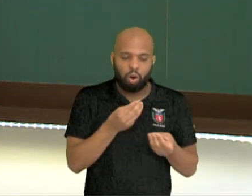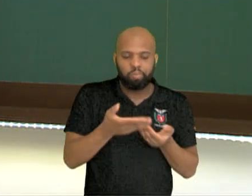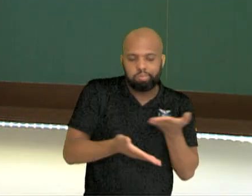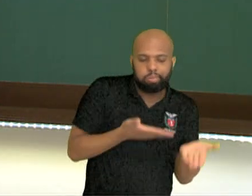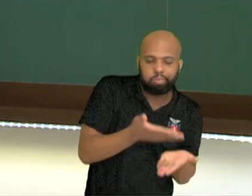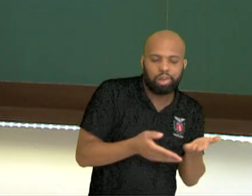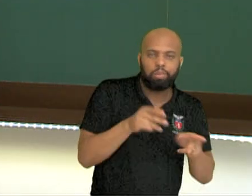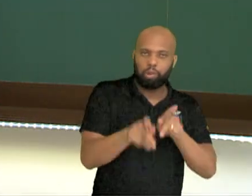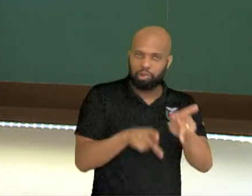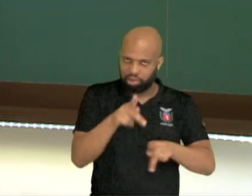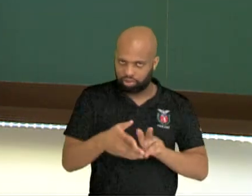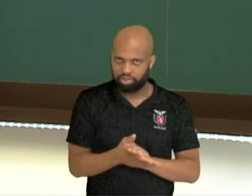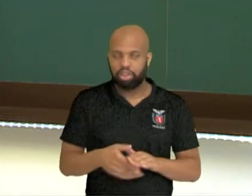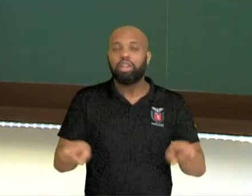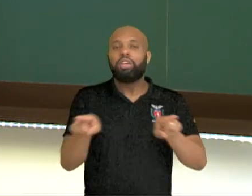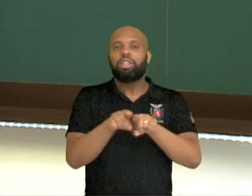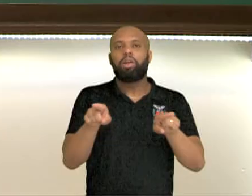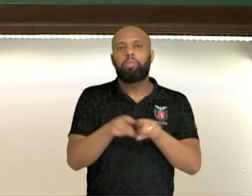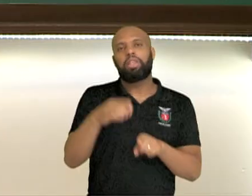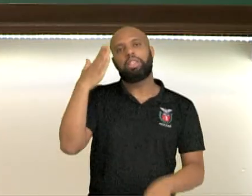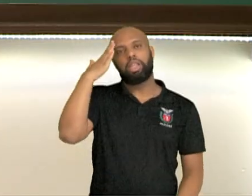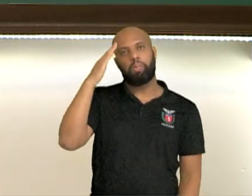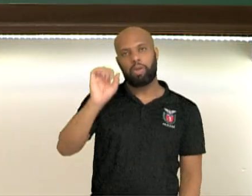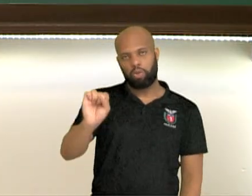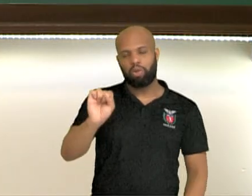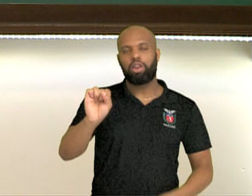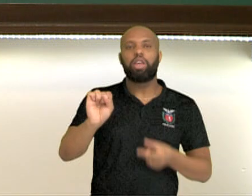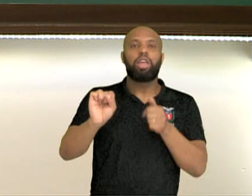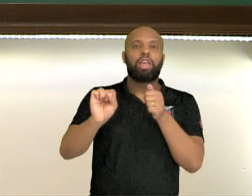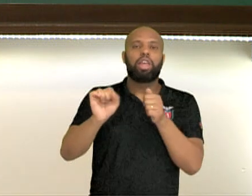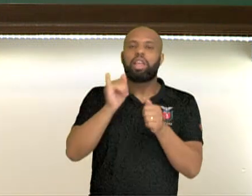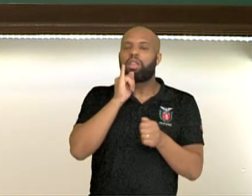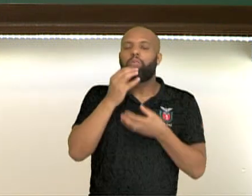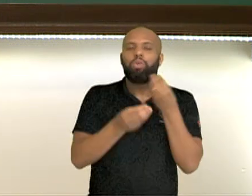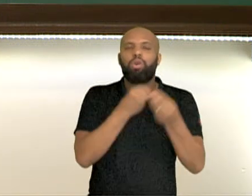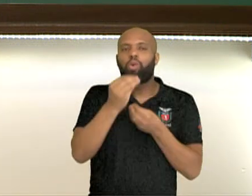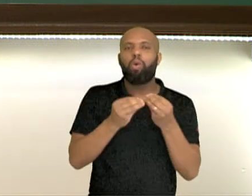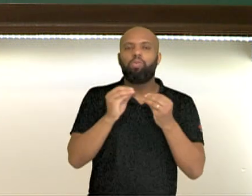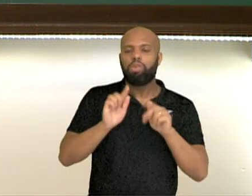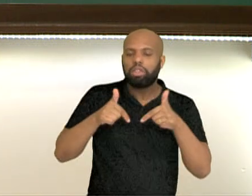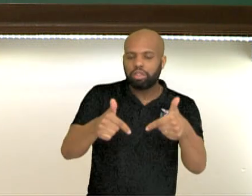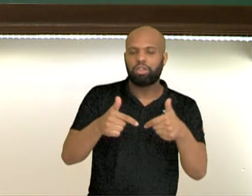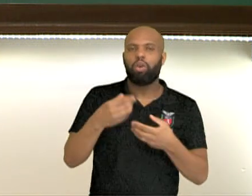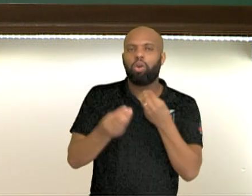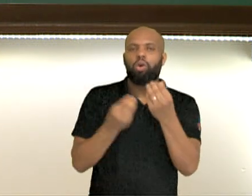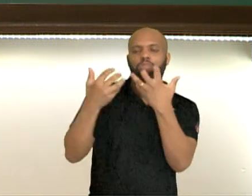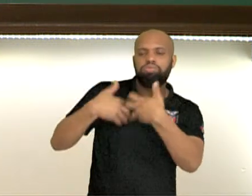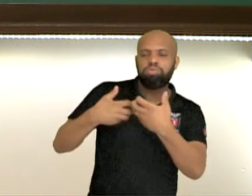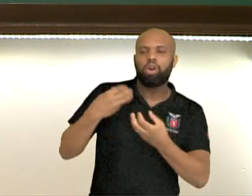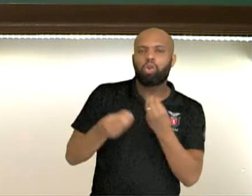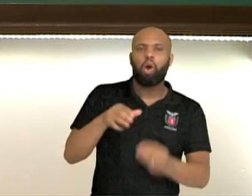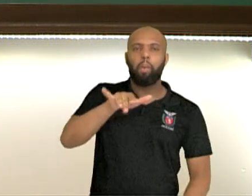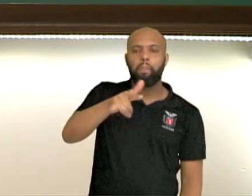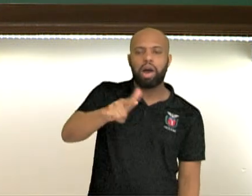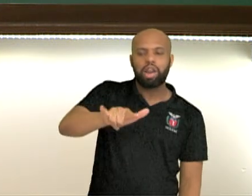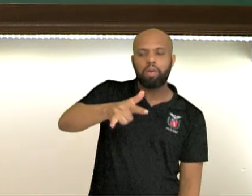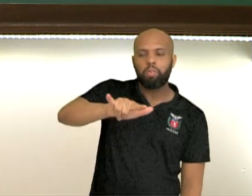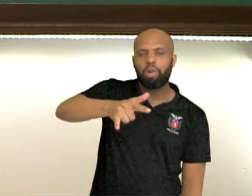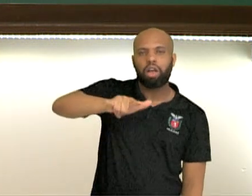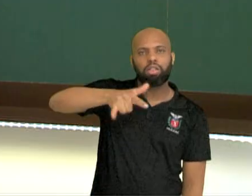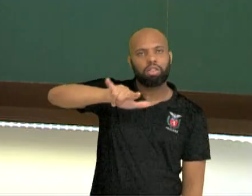A sabedoria seria como se age, como é que se pensa, como é que se manipula, como é que